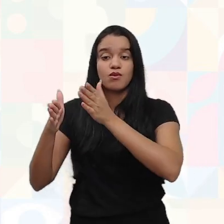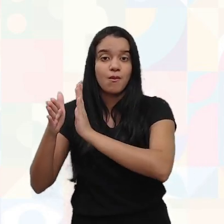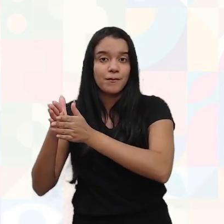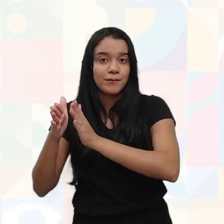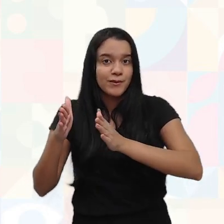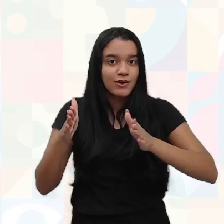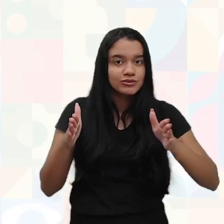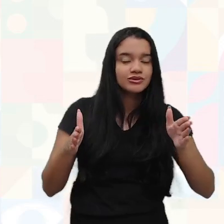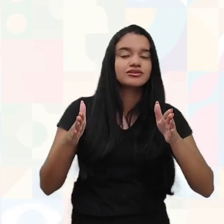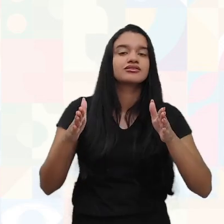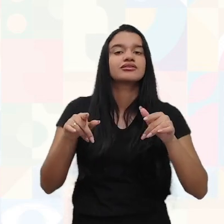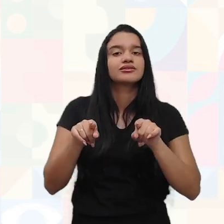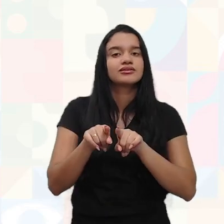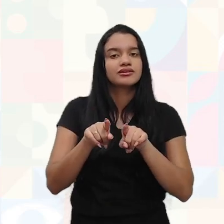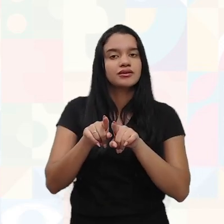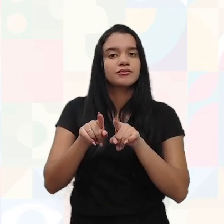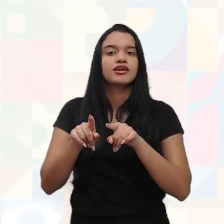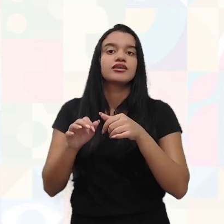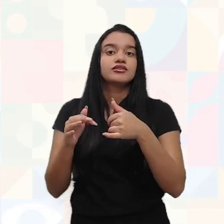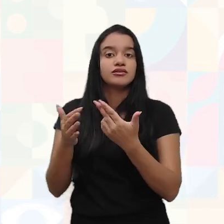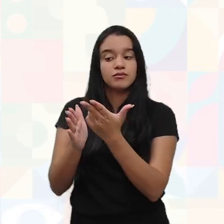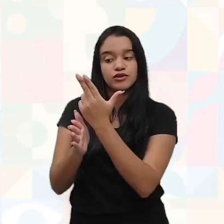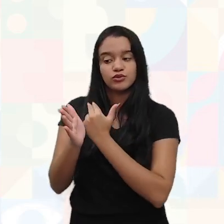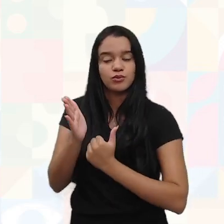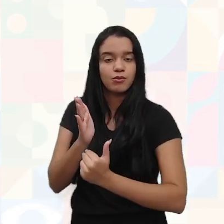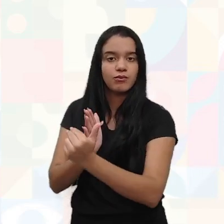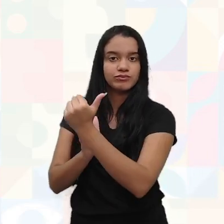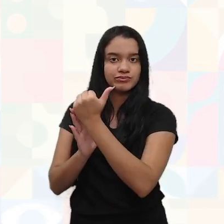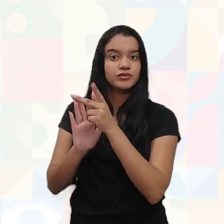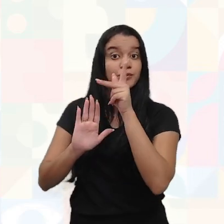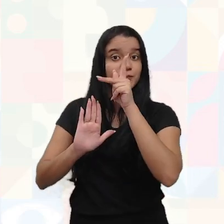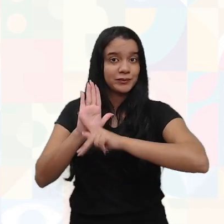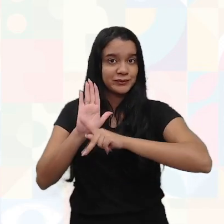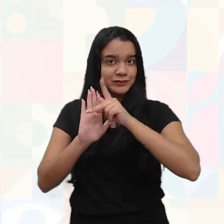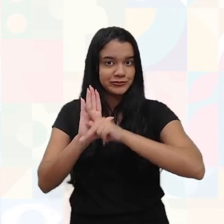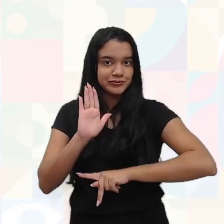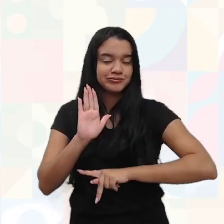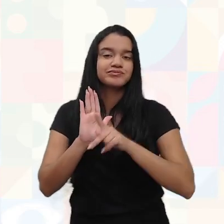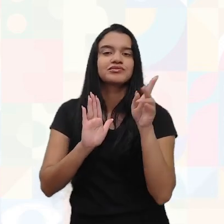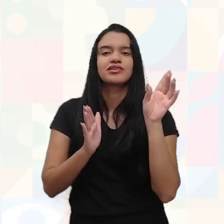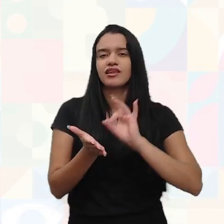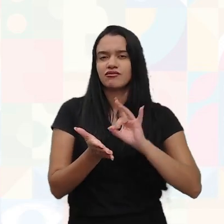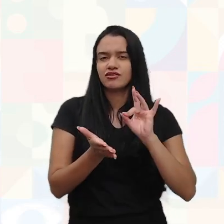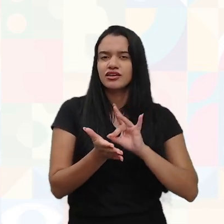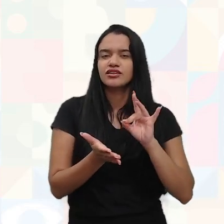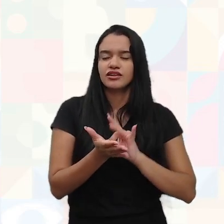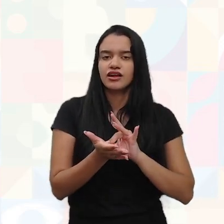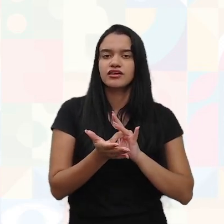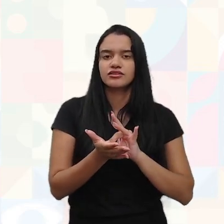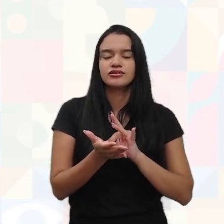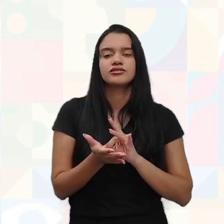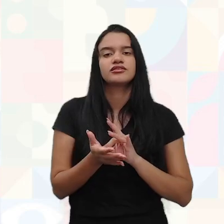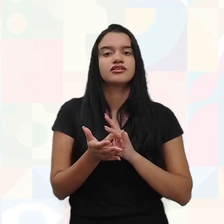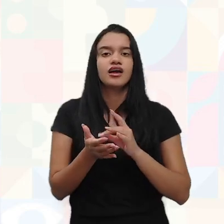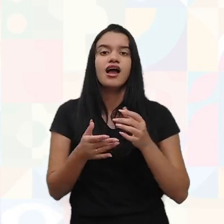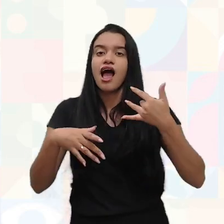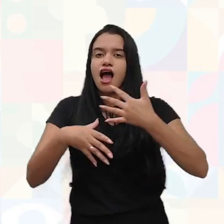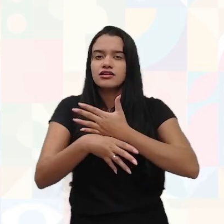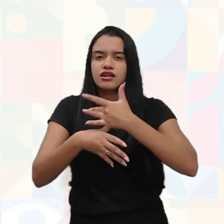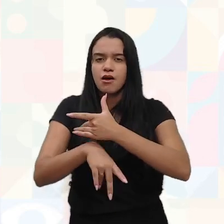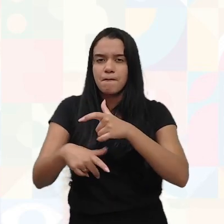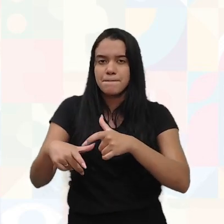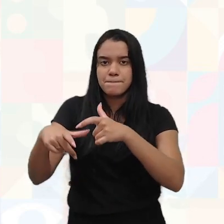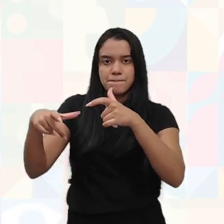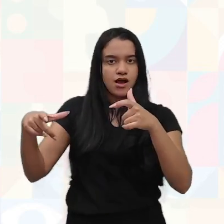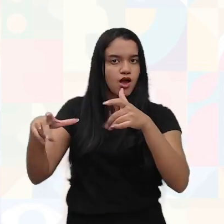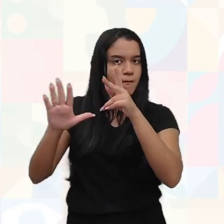de representação gráfica dos projetos. Na verdade, por exemplo, as grandes catedrais da Idade Média não